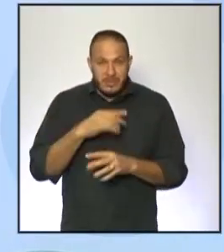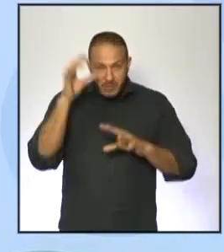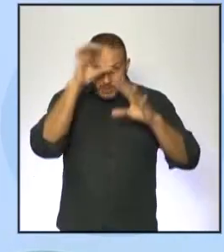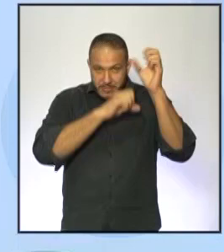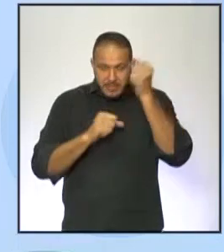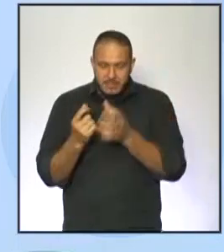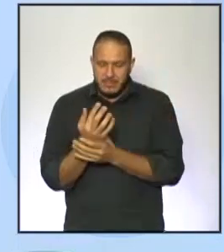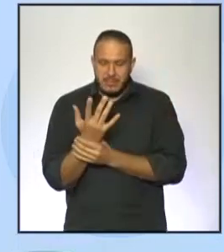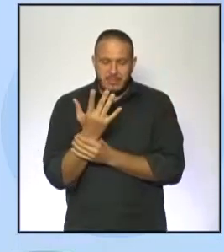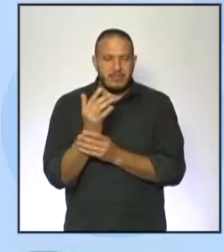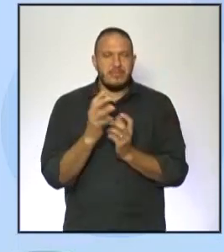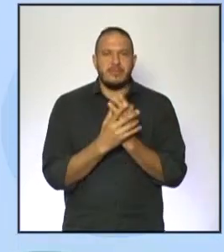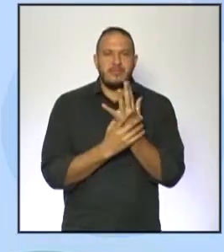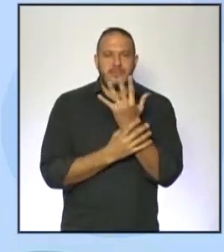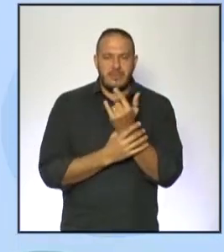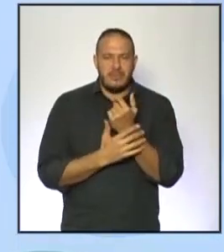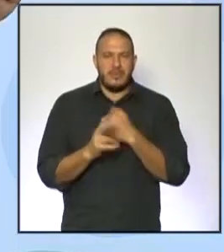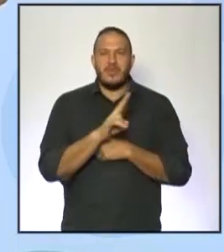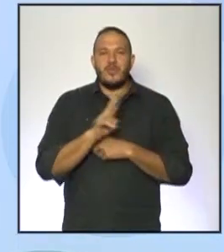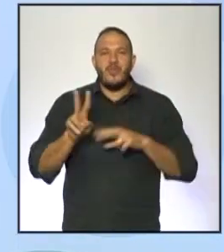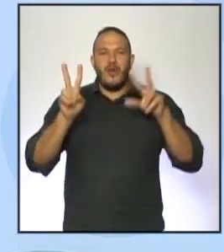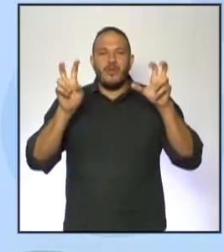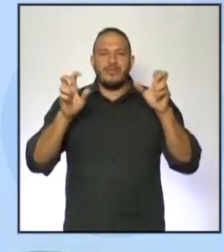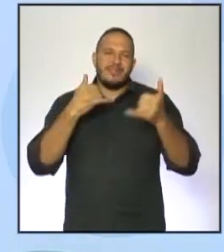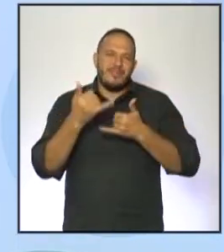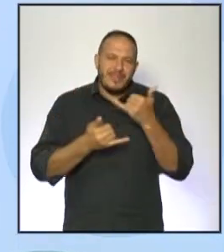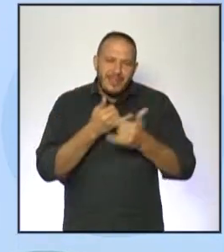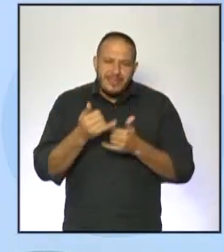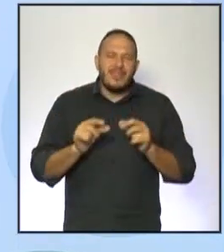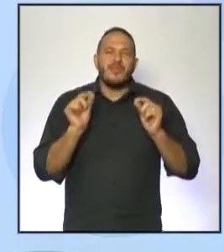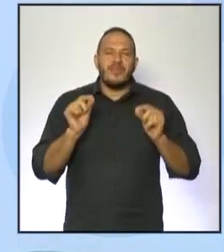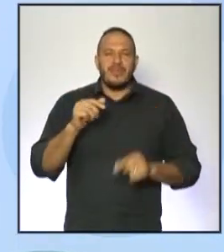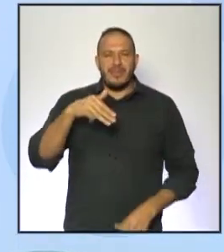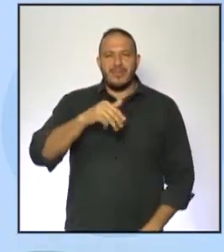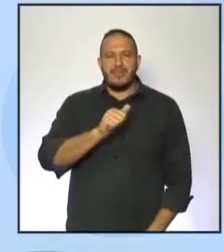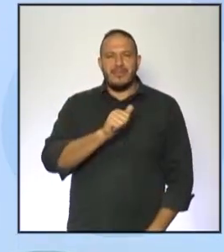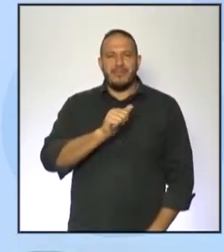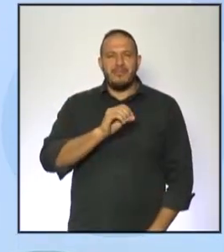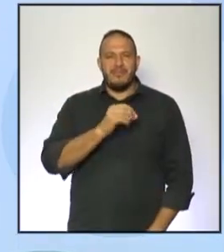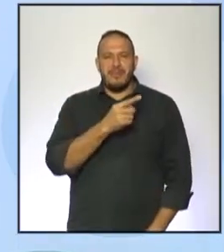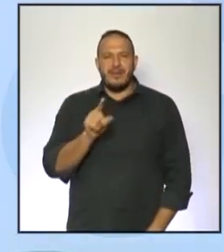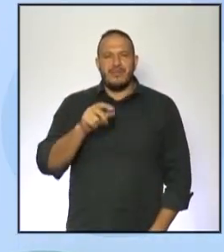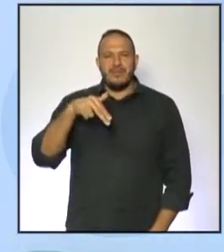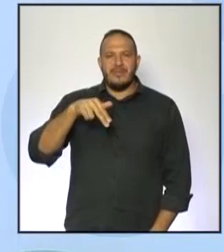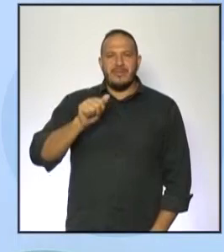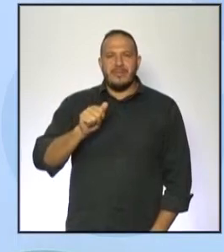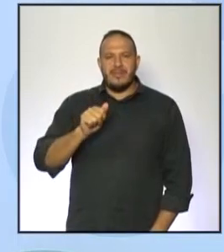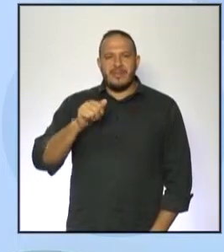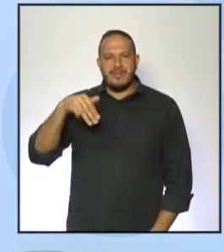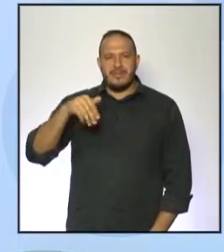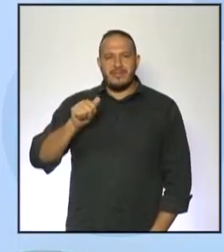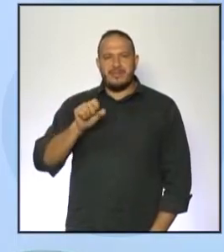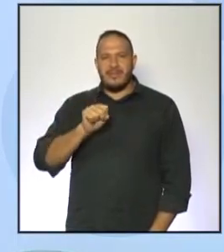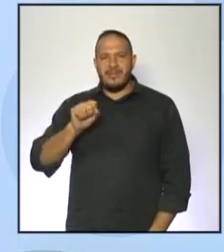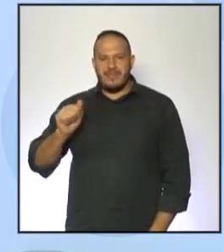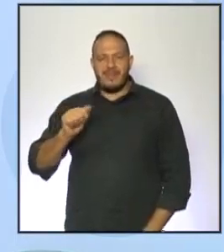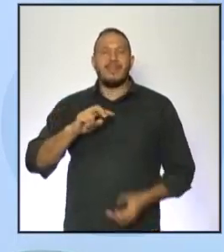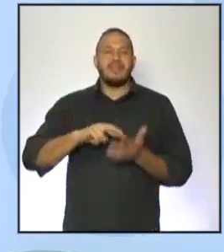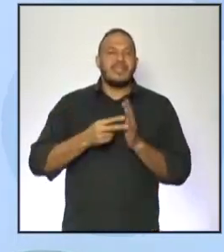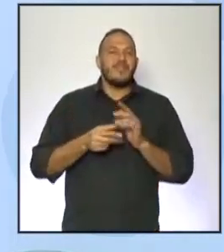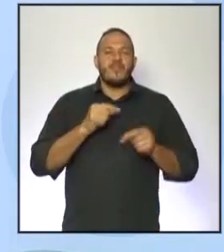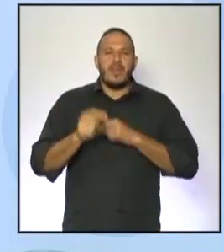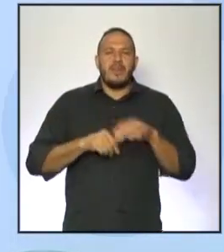de mão na massa. É a cultura do maker, uma expressão que vem do inglês maker, que significa